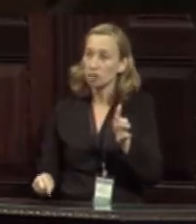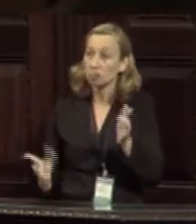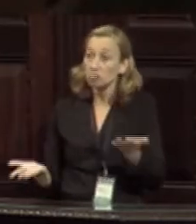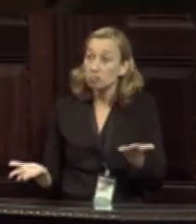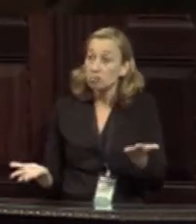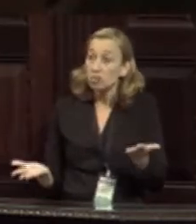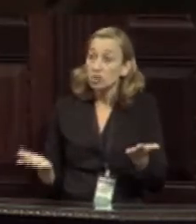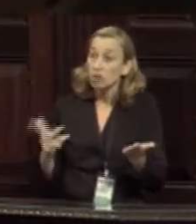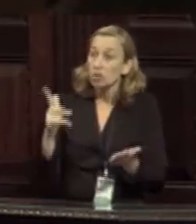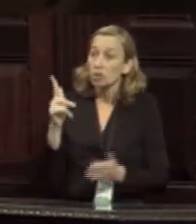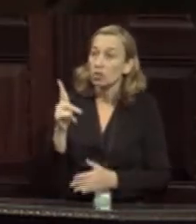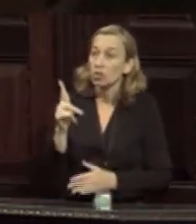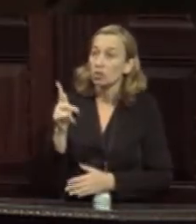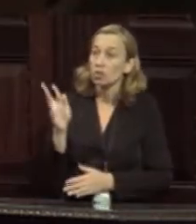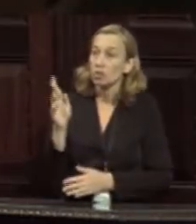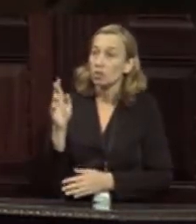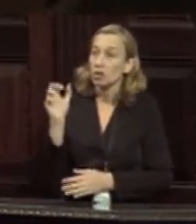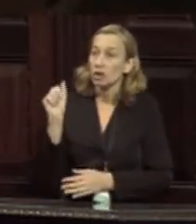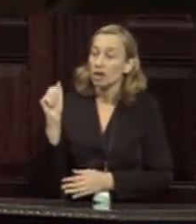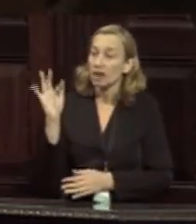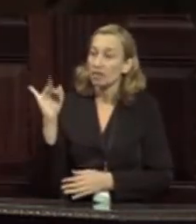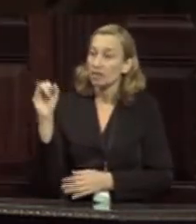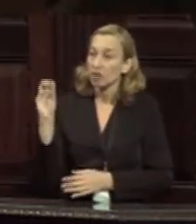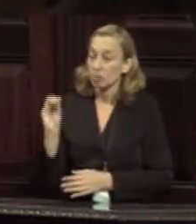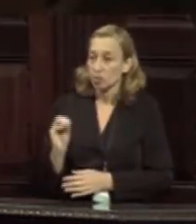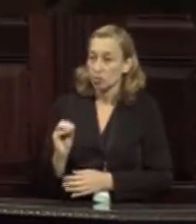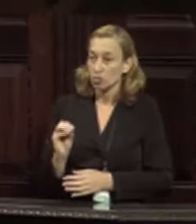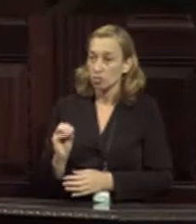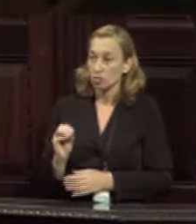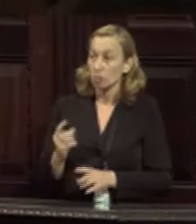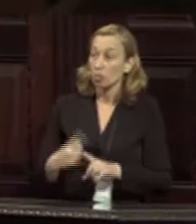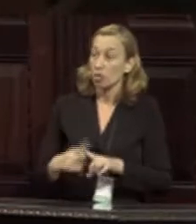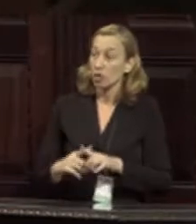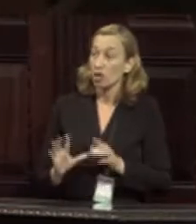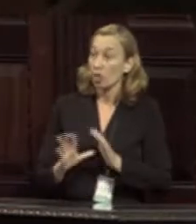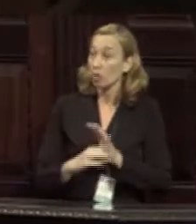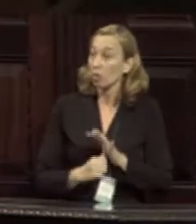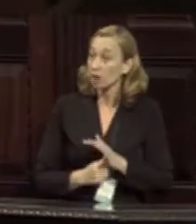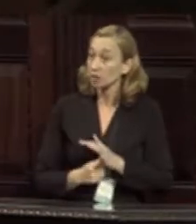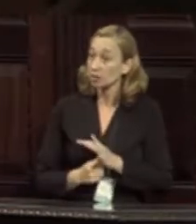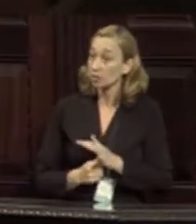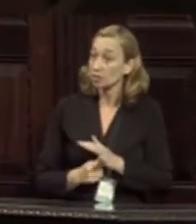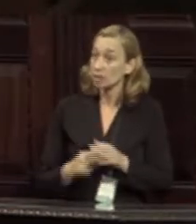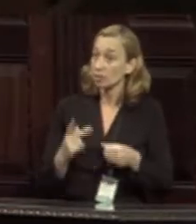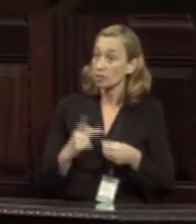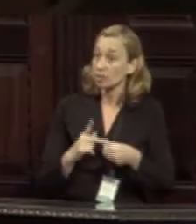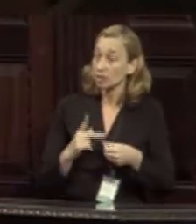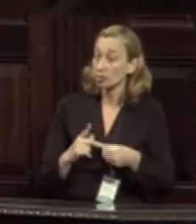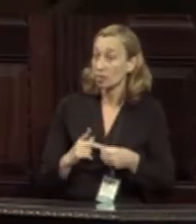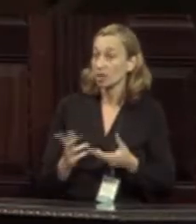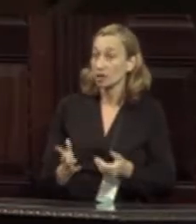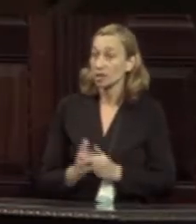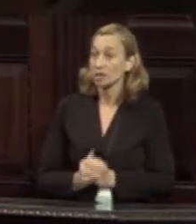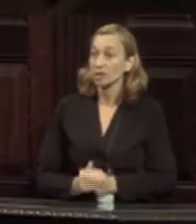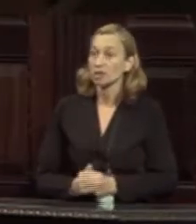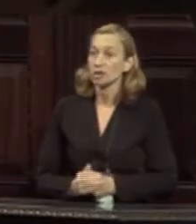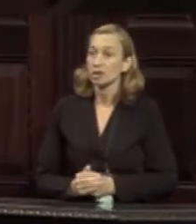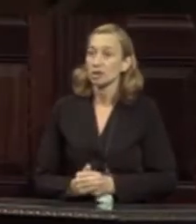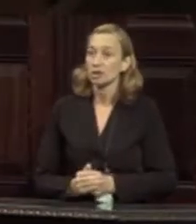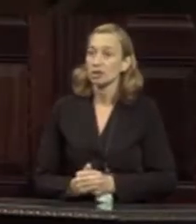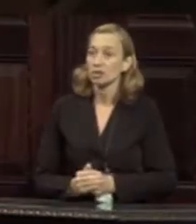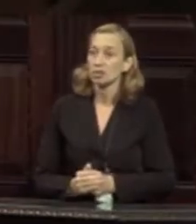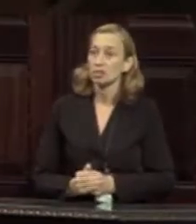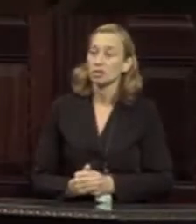A ANP aceitou a denúncia, auditou a área de Libra, e só na área